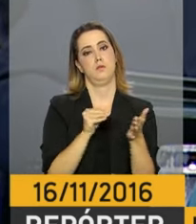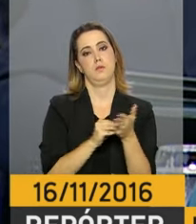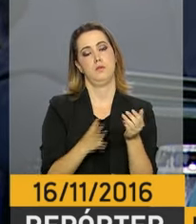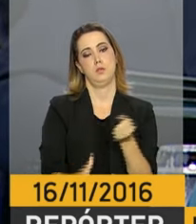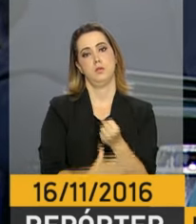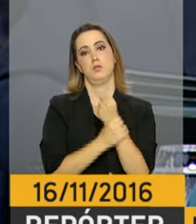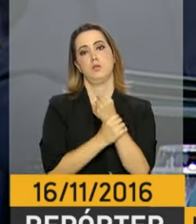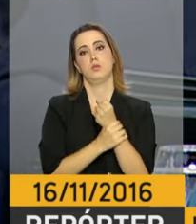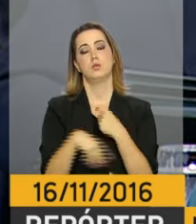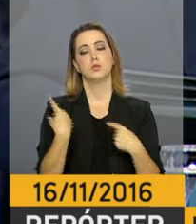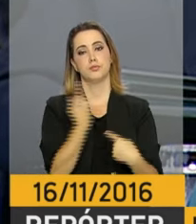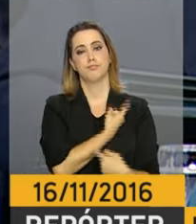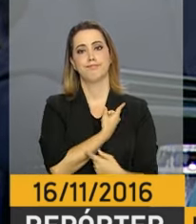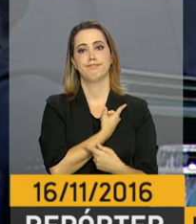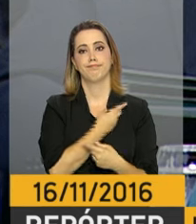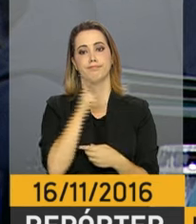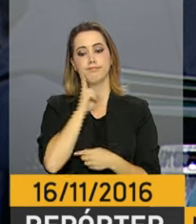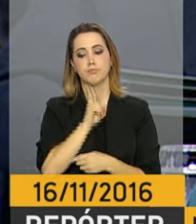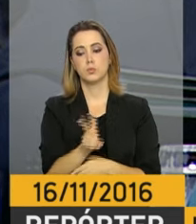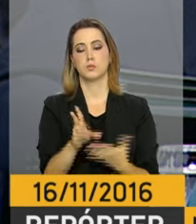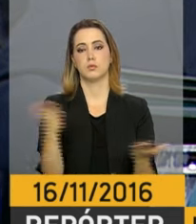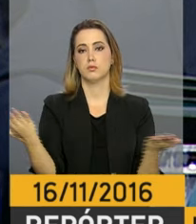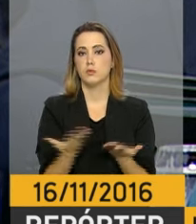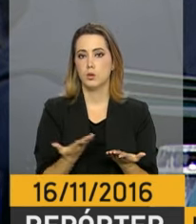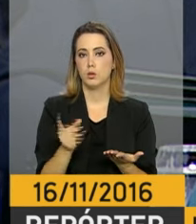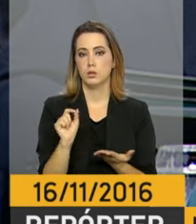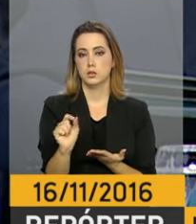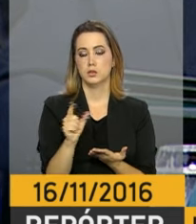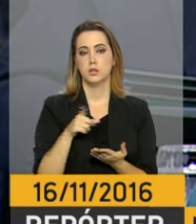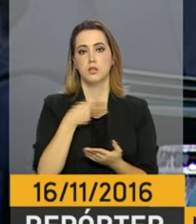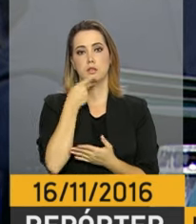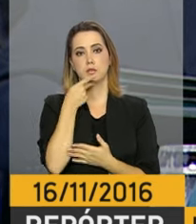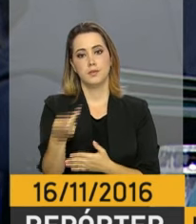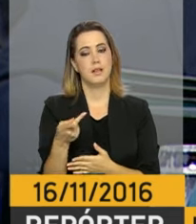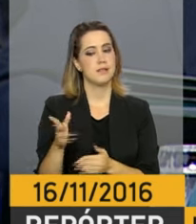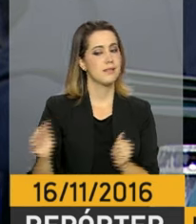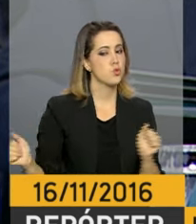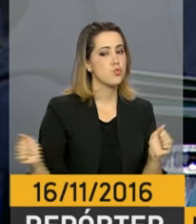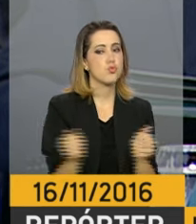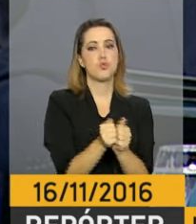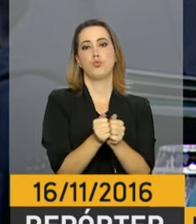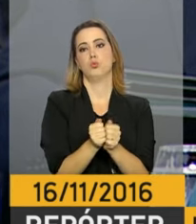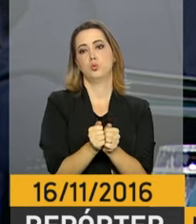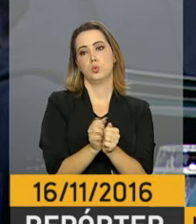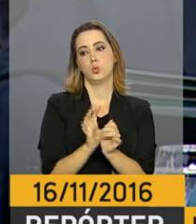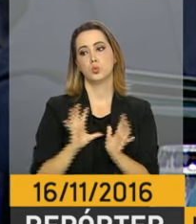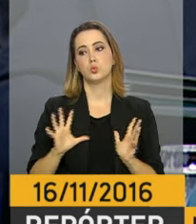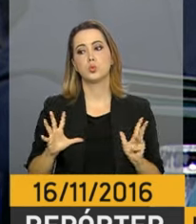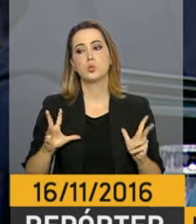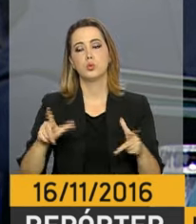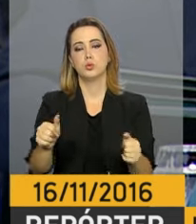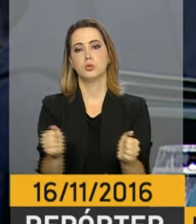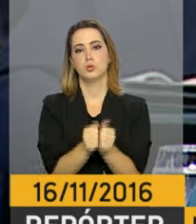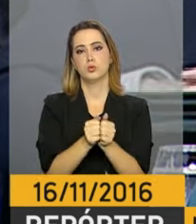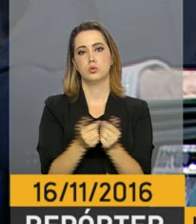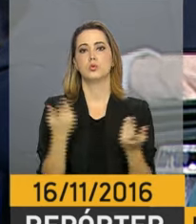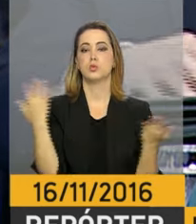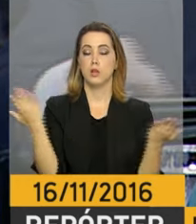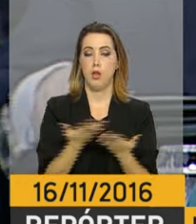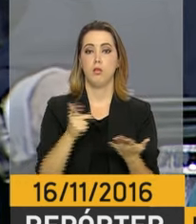todos nós lidamos e e devemos vou dizer mais uma edade fazê-lo juntos não é em facee vamos dizer assim da